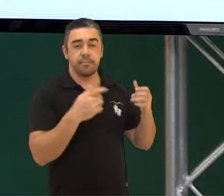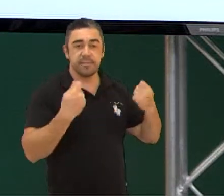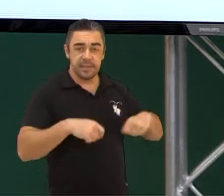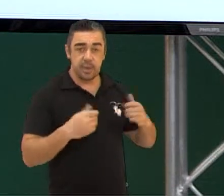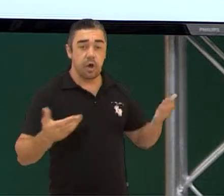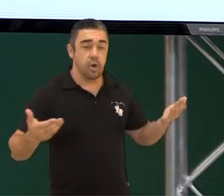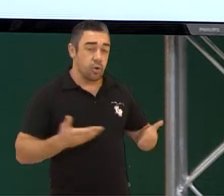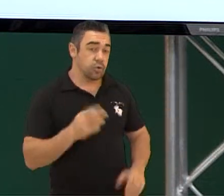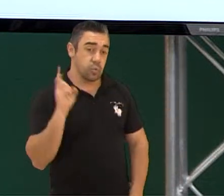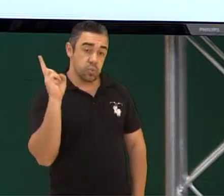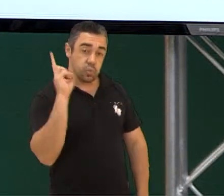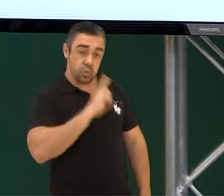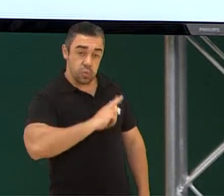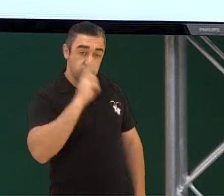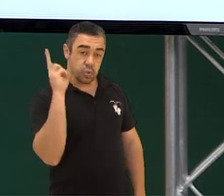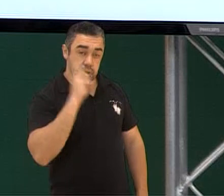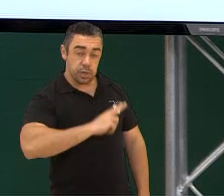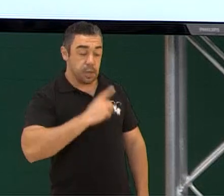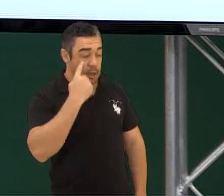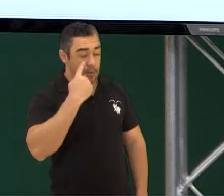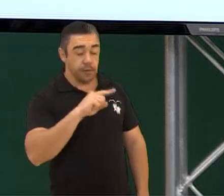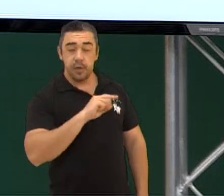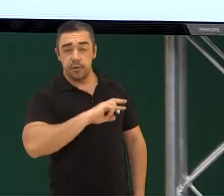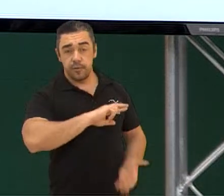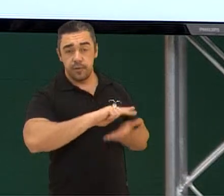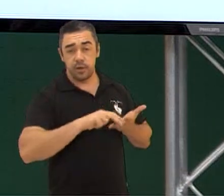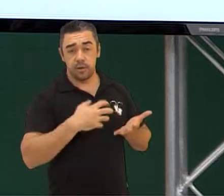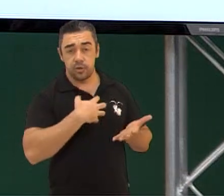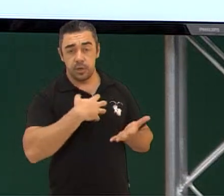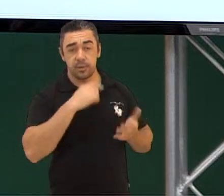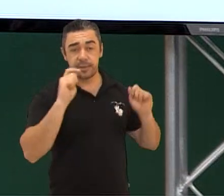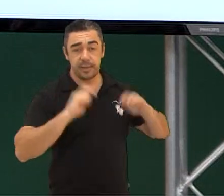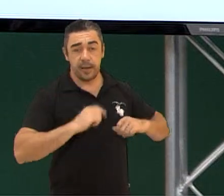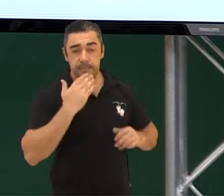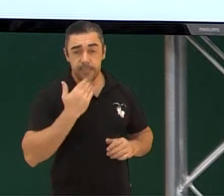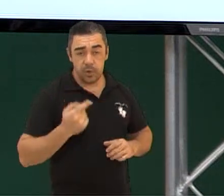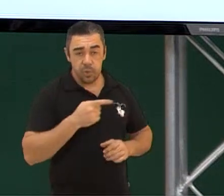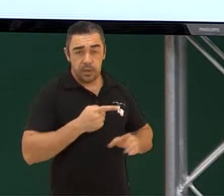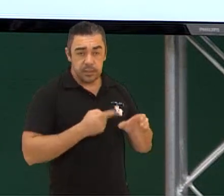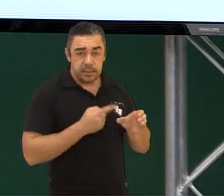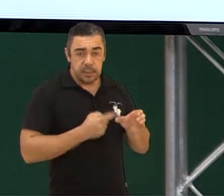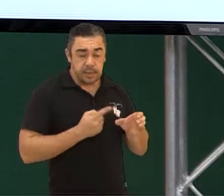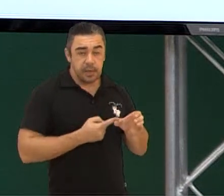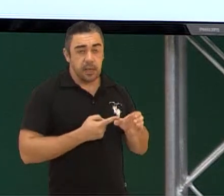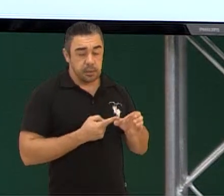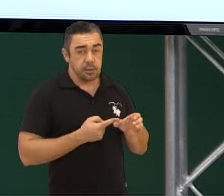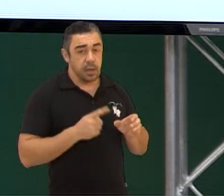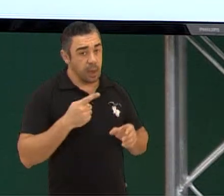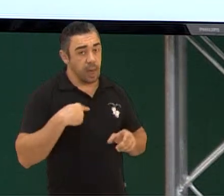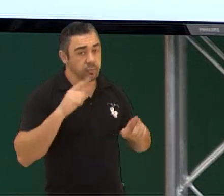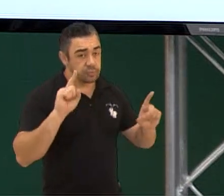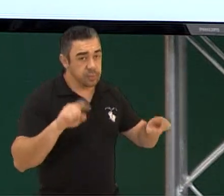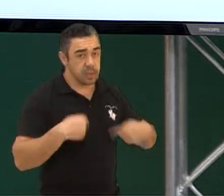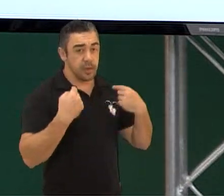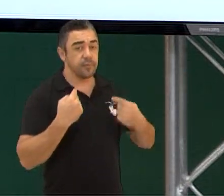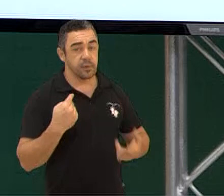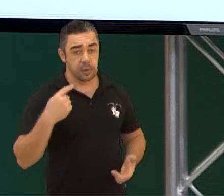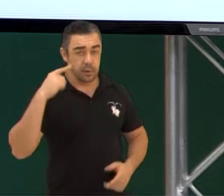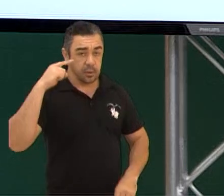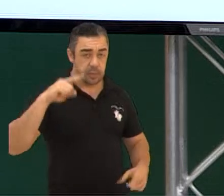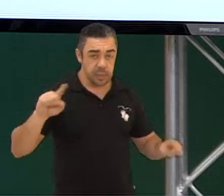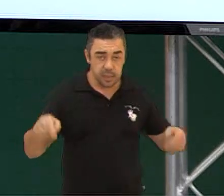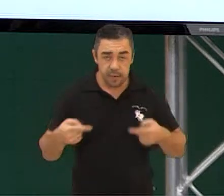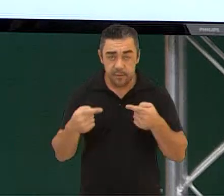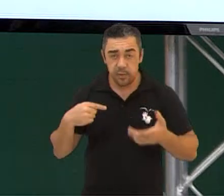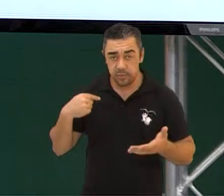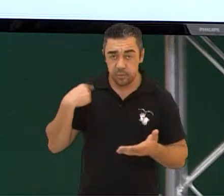hoje uma urgência em verificar essas formas, né, e o que pode ser melhorado na questão das cidades, nos centros urbanos, e um desafio, né, para as